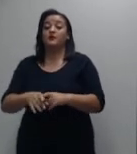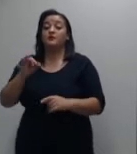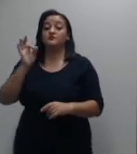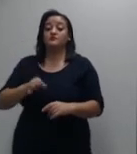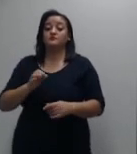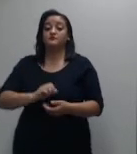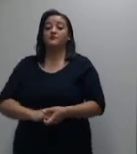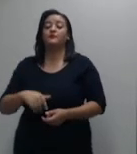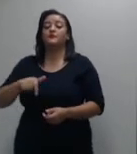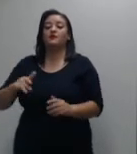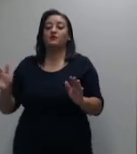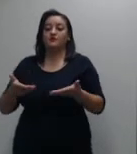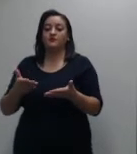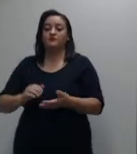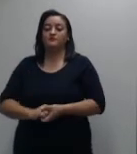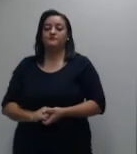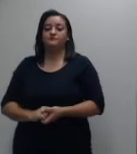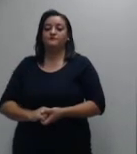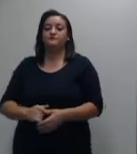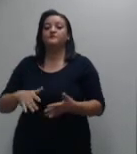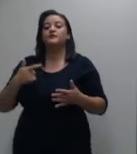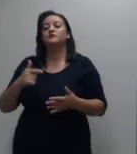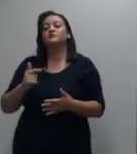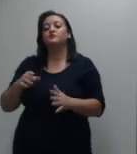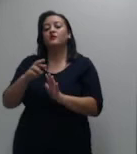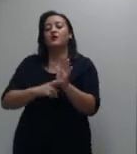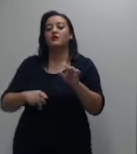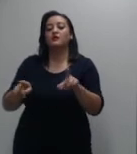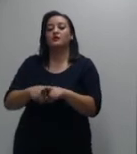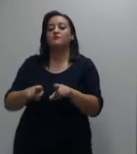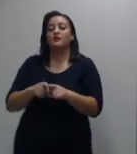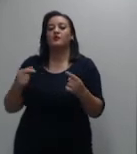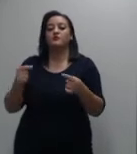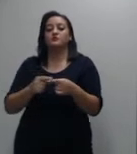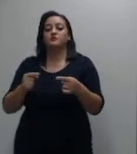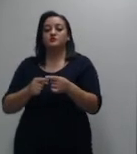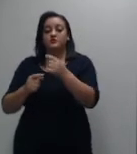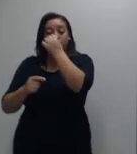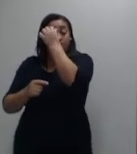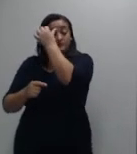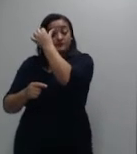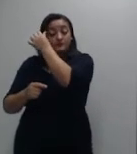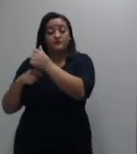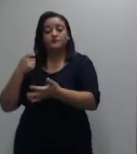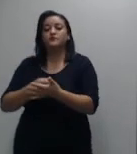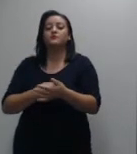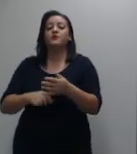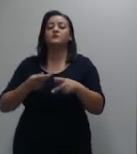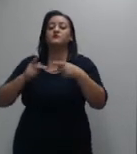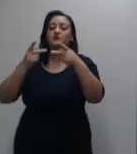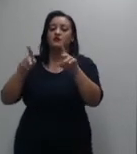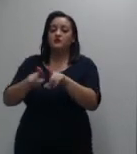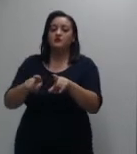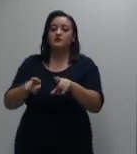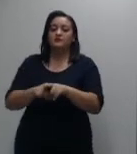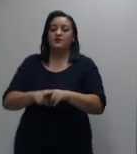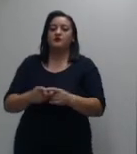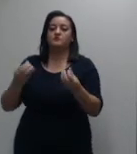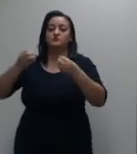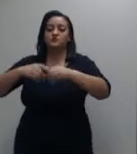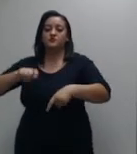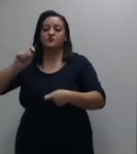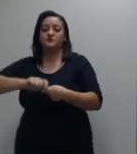pelo ora requerente a segunda demanda visualização da indenização dos danos decorrentes